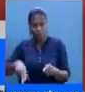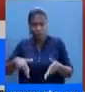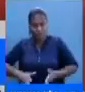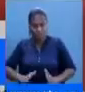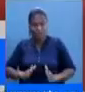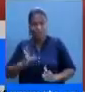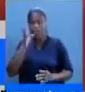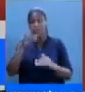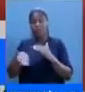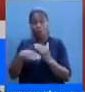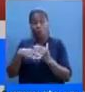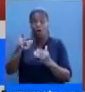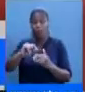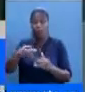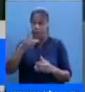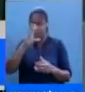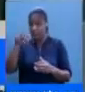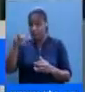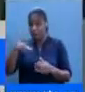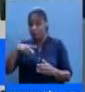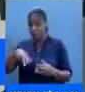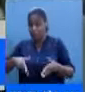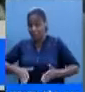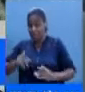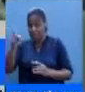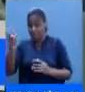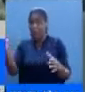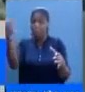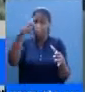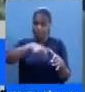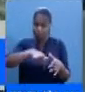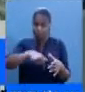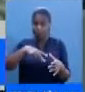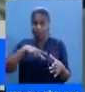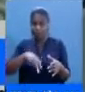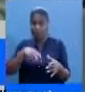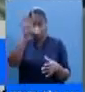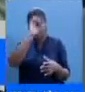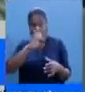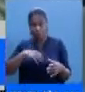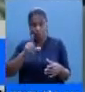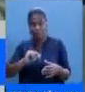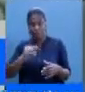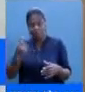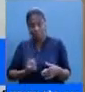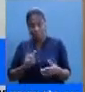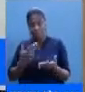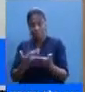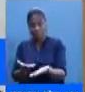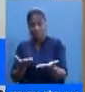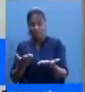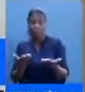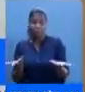se for um português a residir em Cabo Verde, também o Estado cabo-verdiano deve conceder